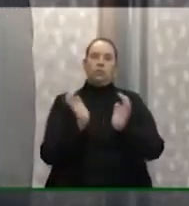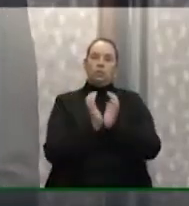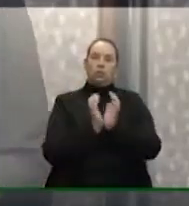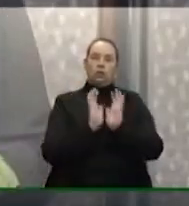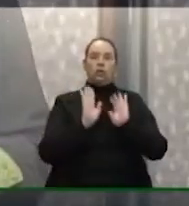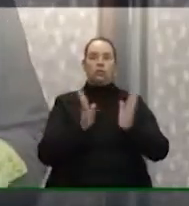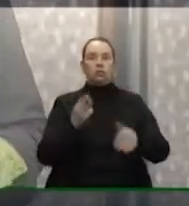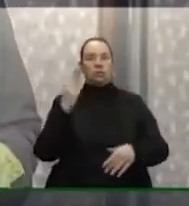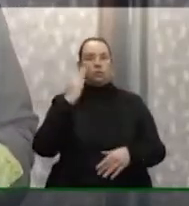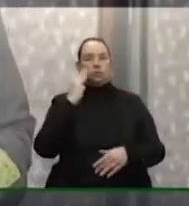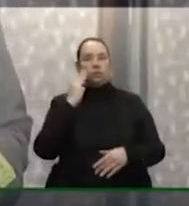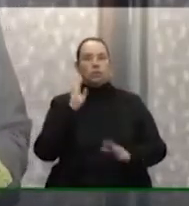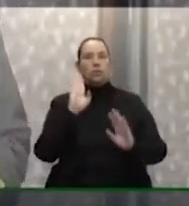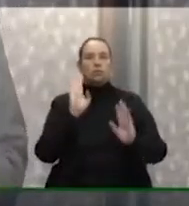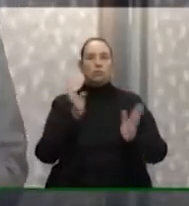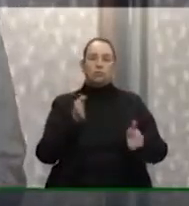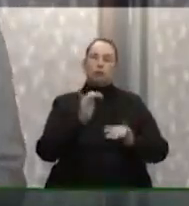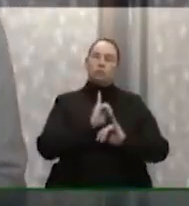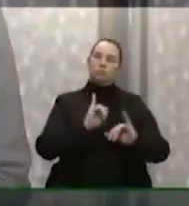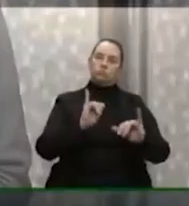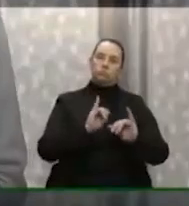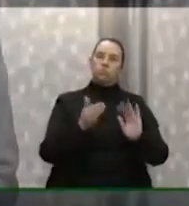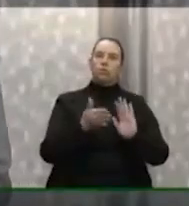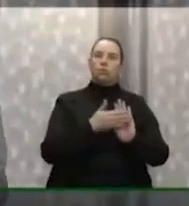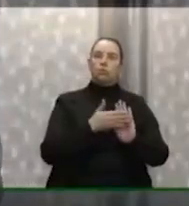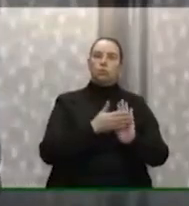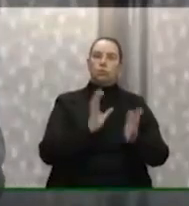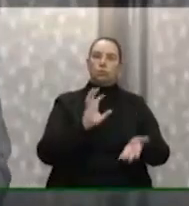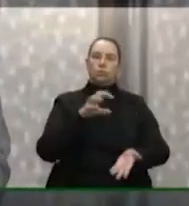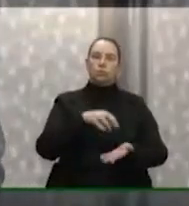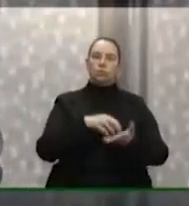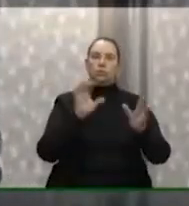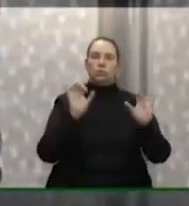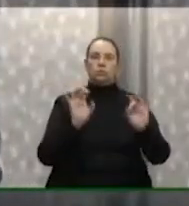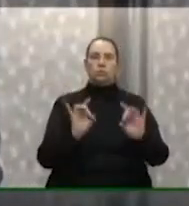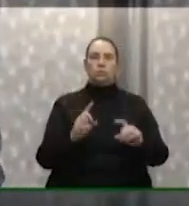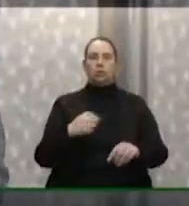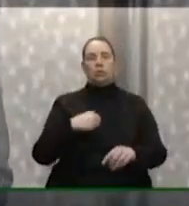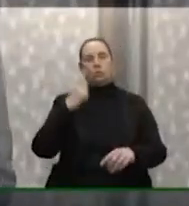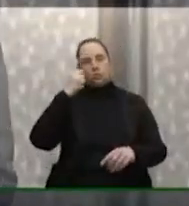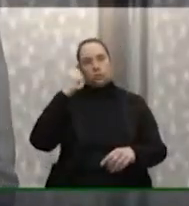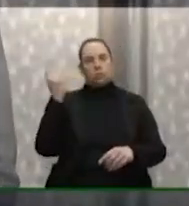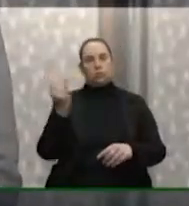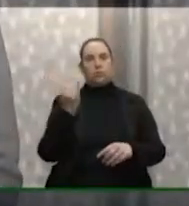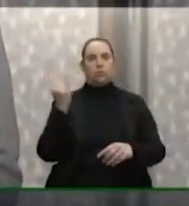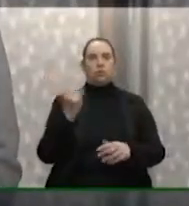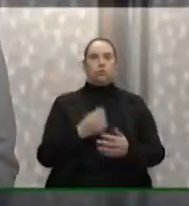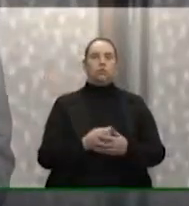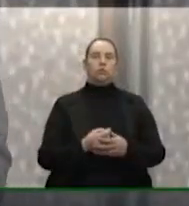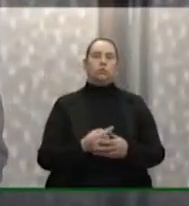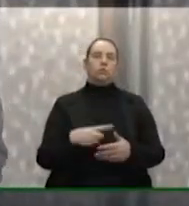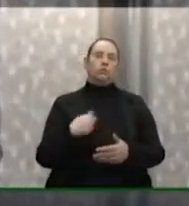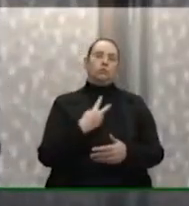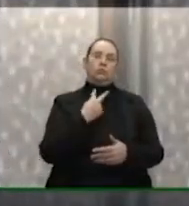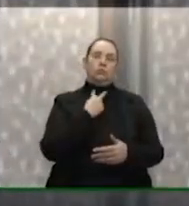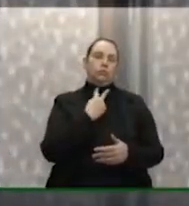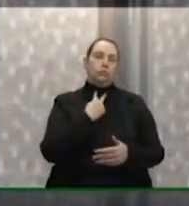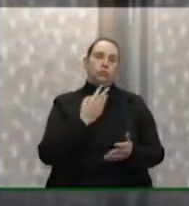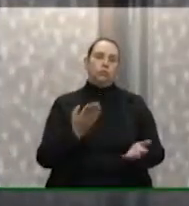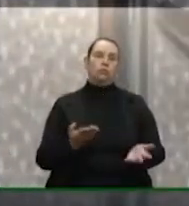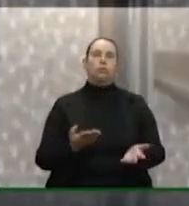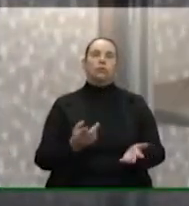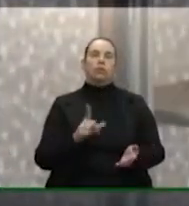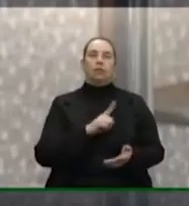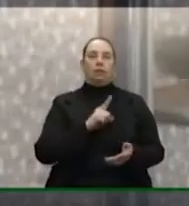o fez sua proposta de uma comissão especial eu acho fundamental nós não podemos correr